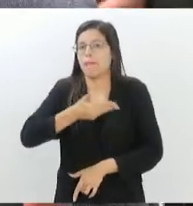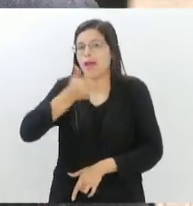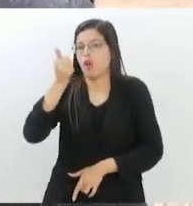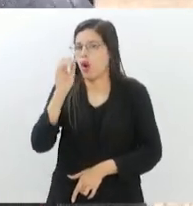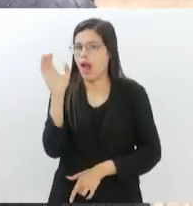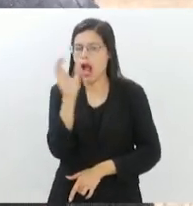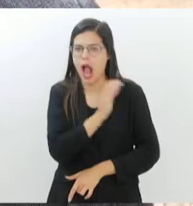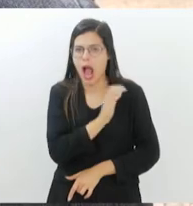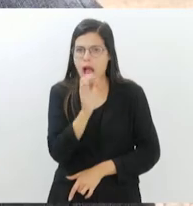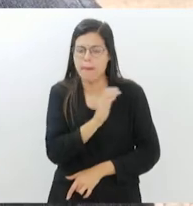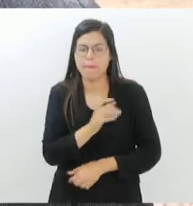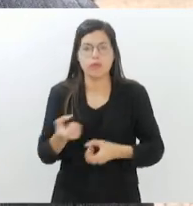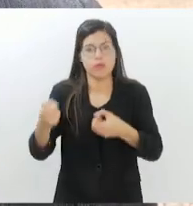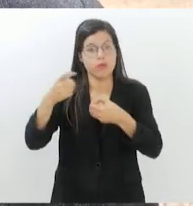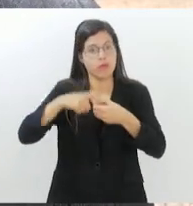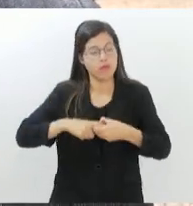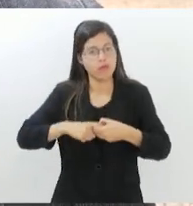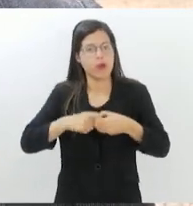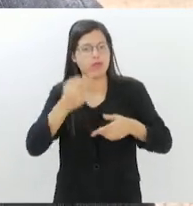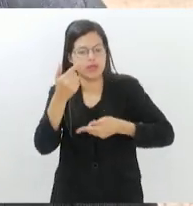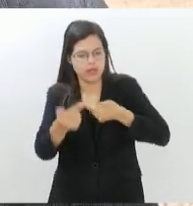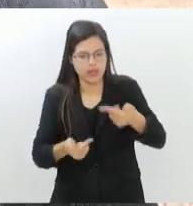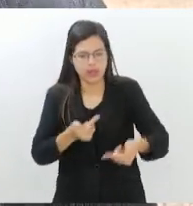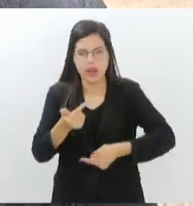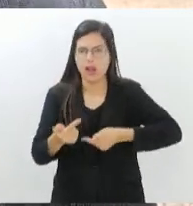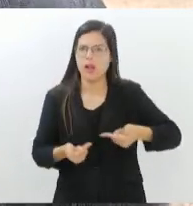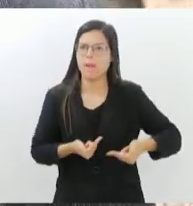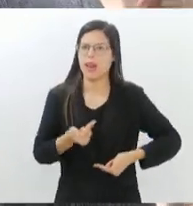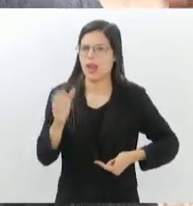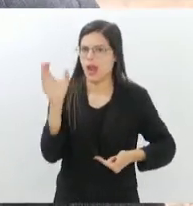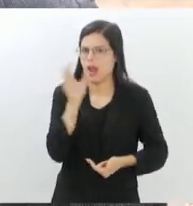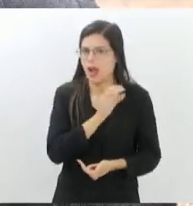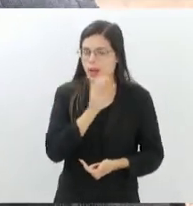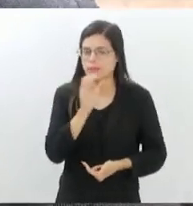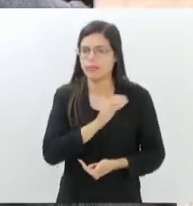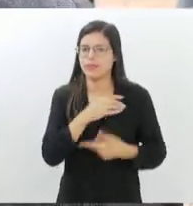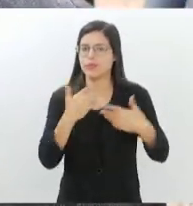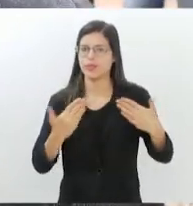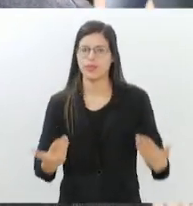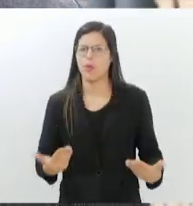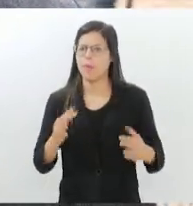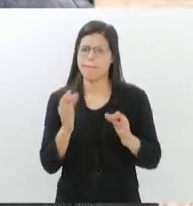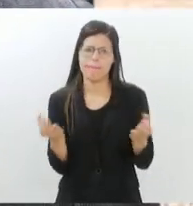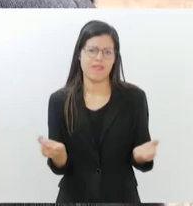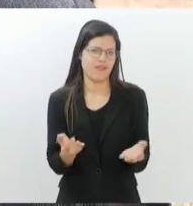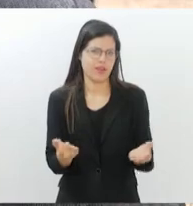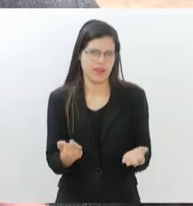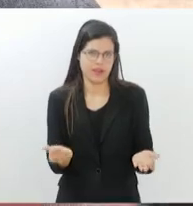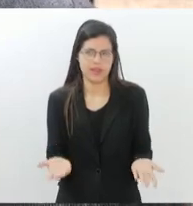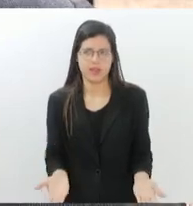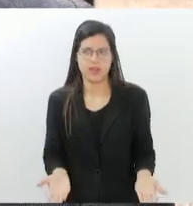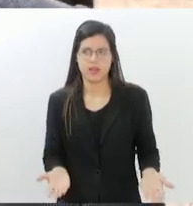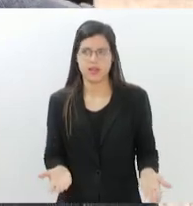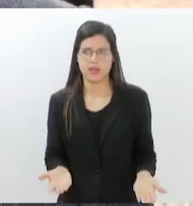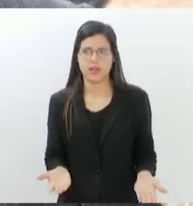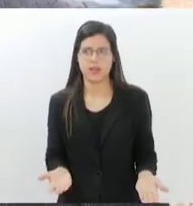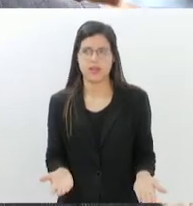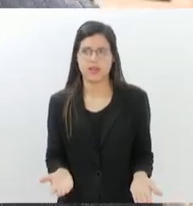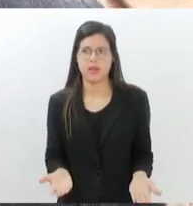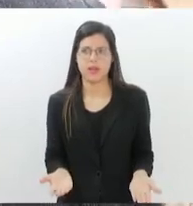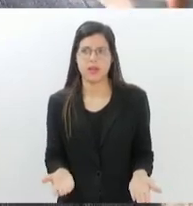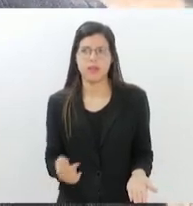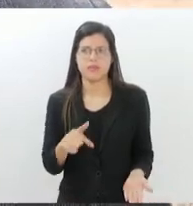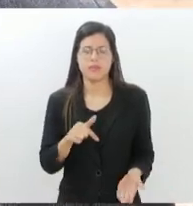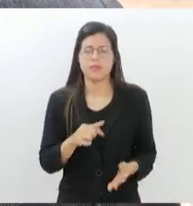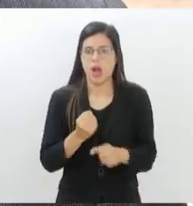cedo, retoma as atividades bem mais cedo. Então, é perfeita, entendeu? Nos idos de 90, o